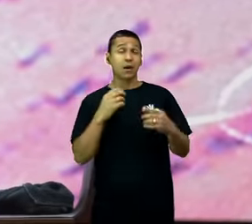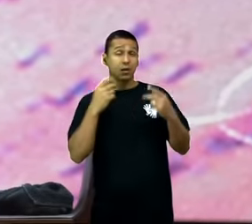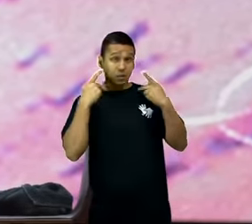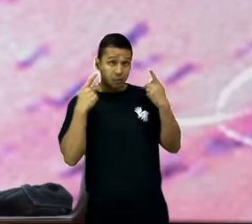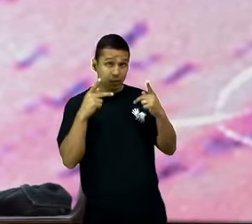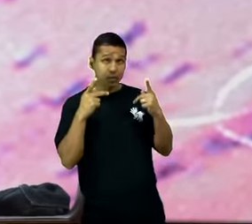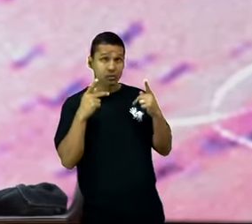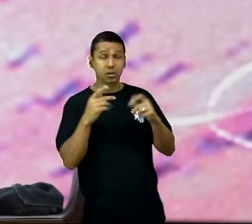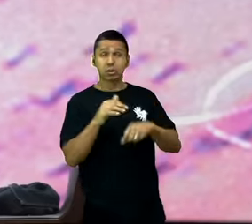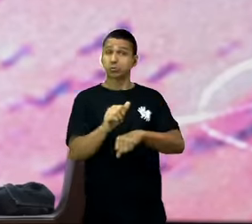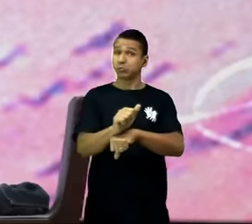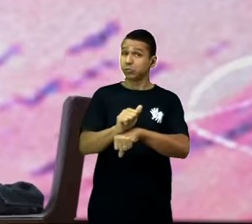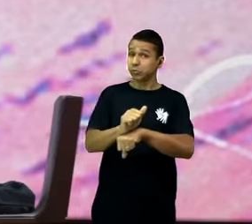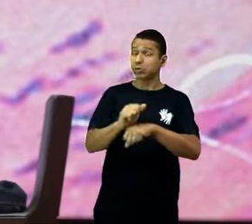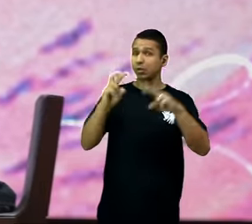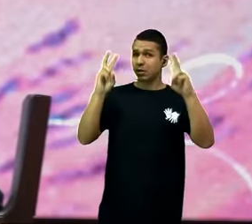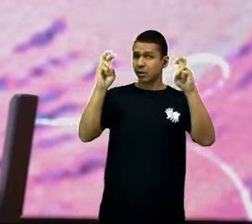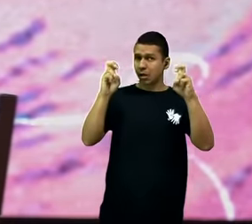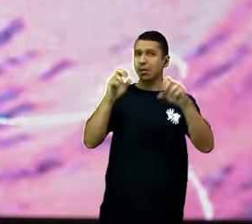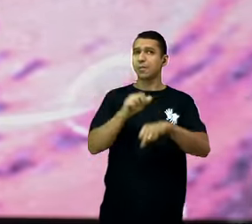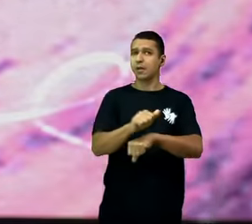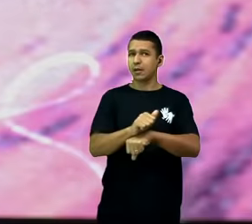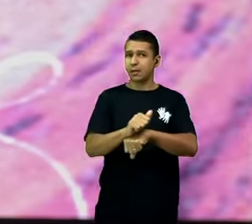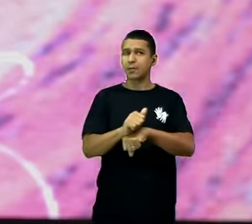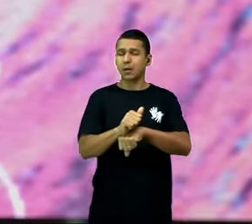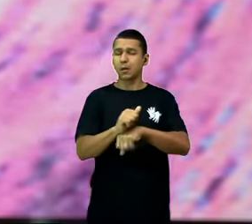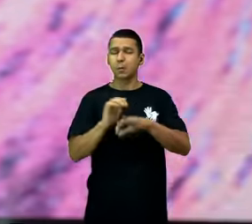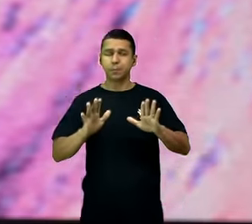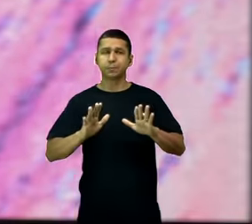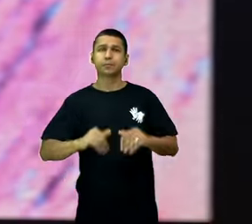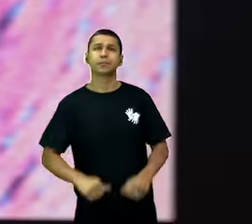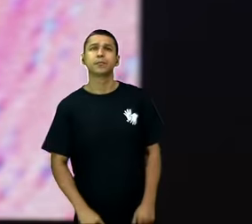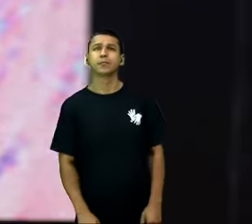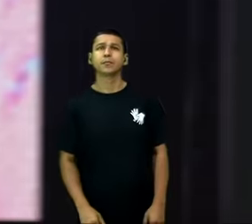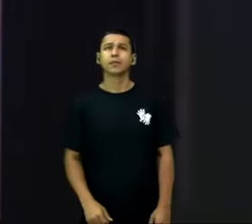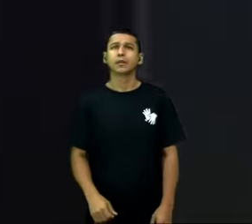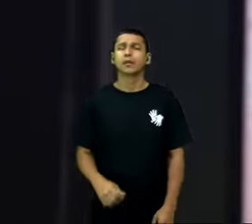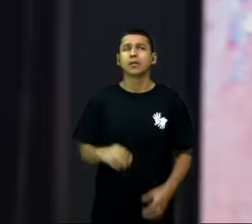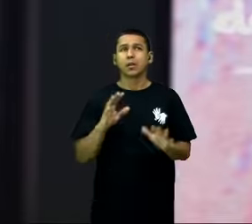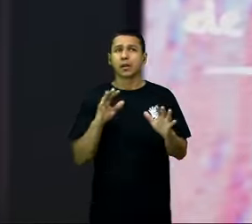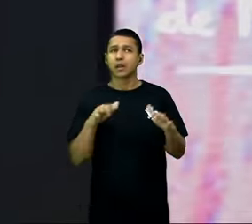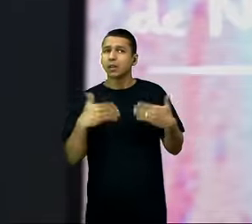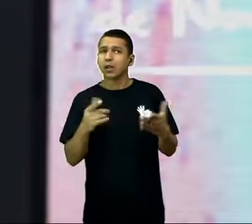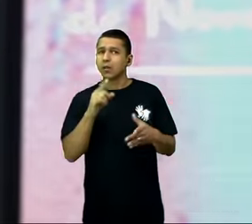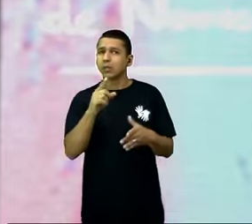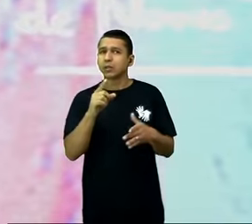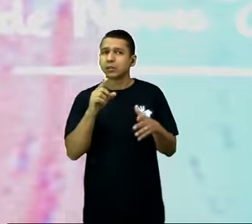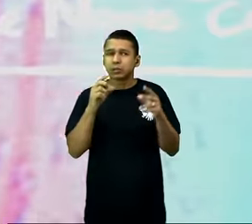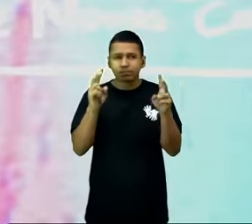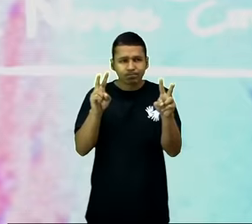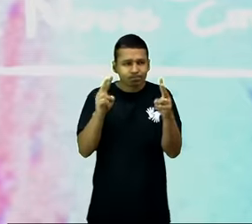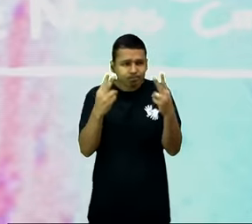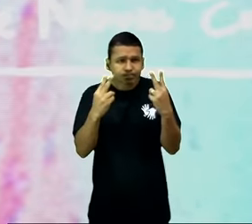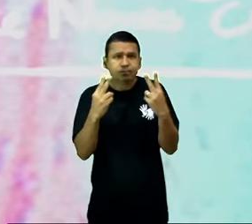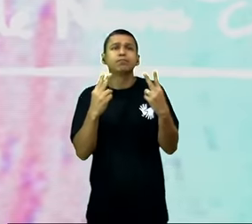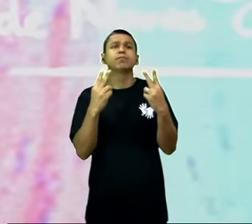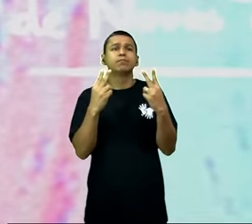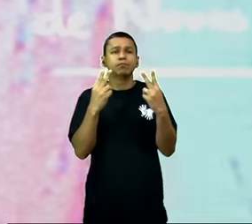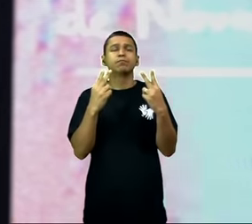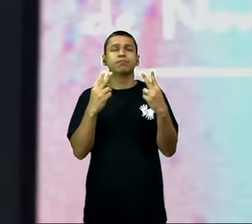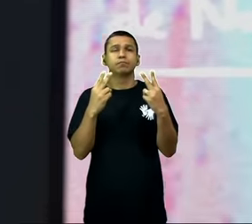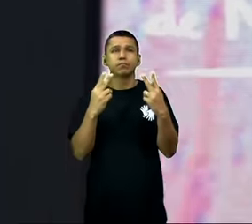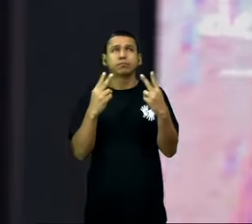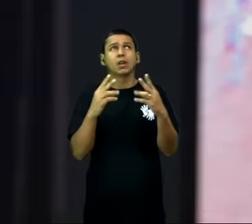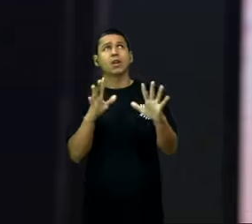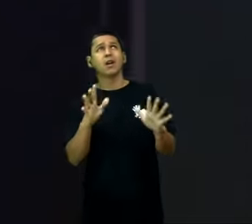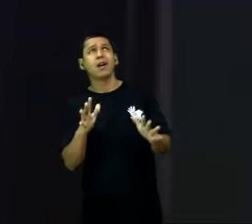Então, não dá para entrar num negócio tão profundo, tão espiritual, e a gente desatento, desligado, tá? Ah, pastor, hoje tem